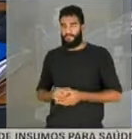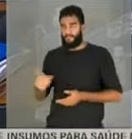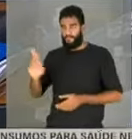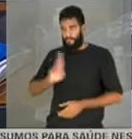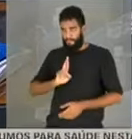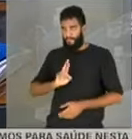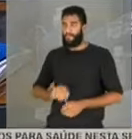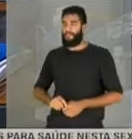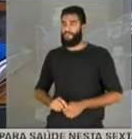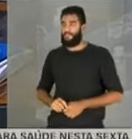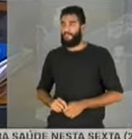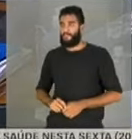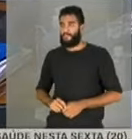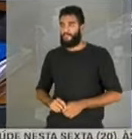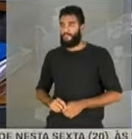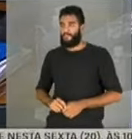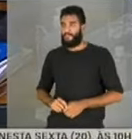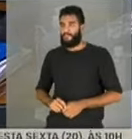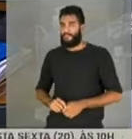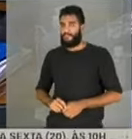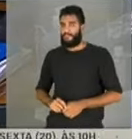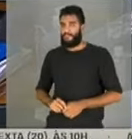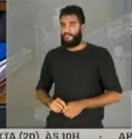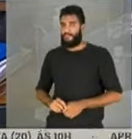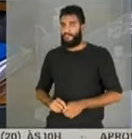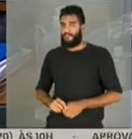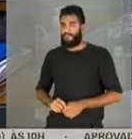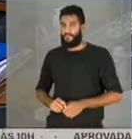que, na prática, não responde devolvendo o